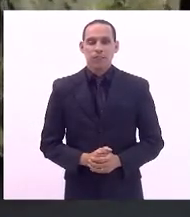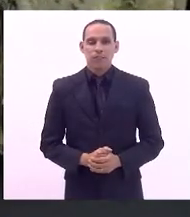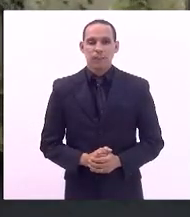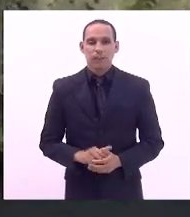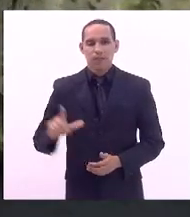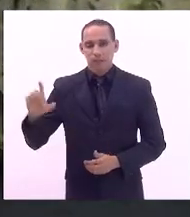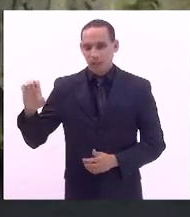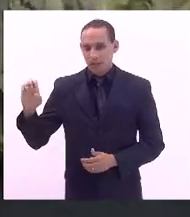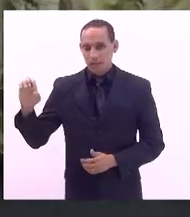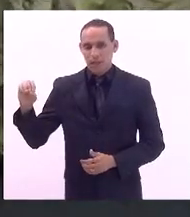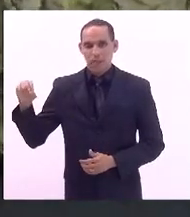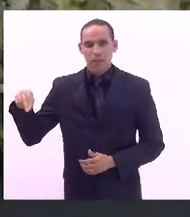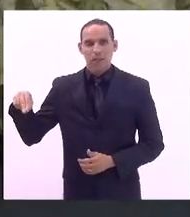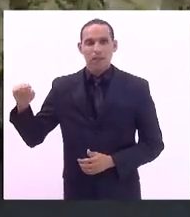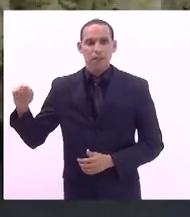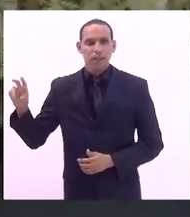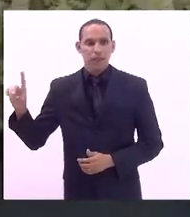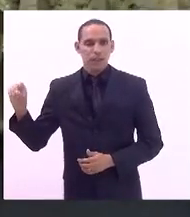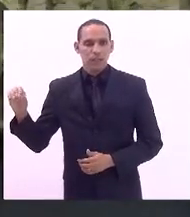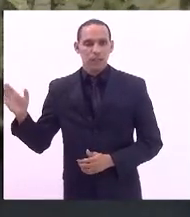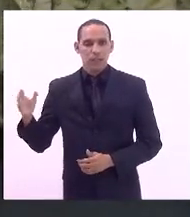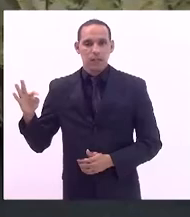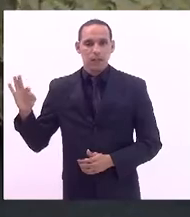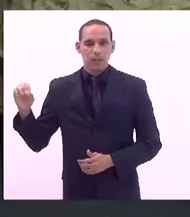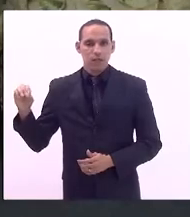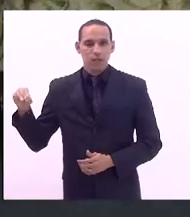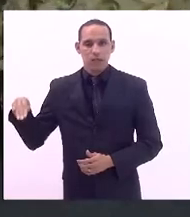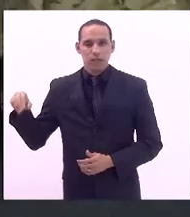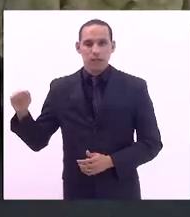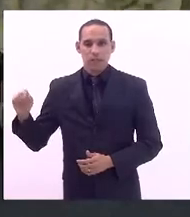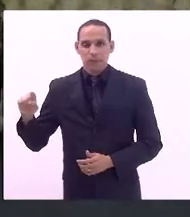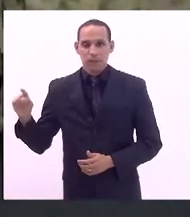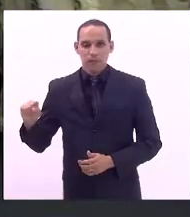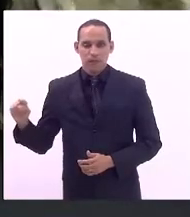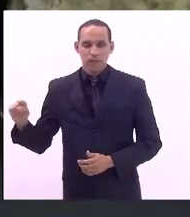o Leonardo Tomas Rodrigues Júnior